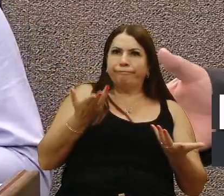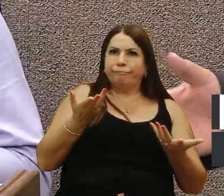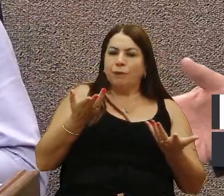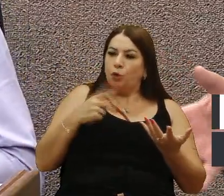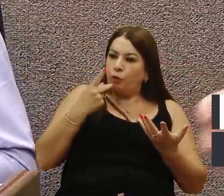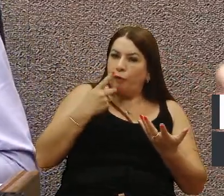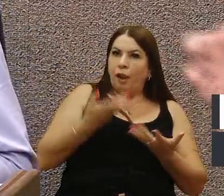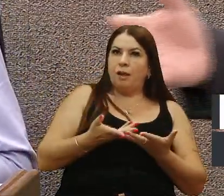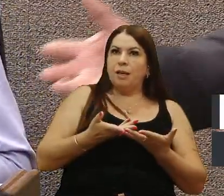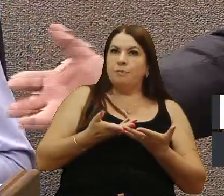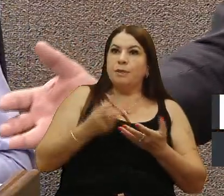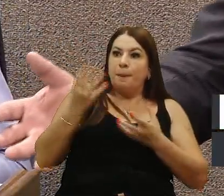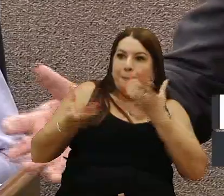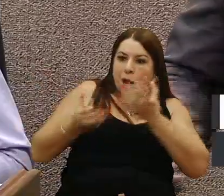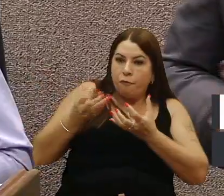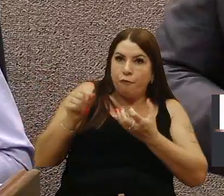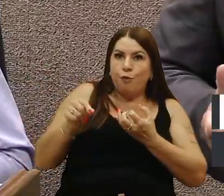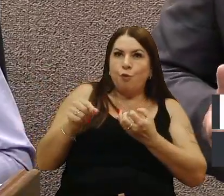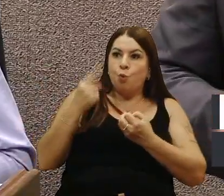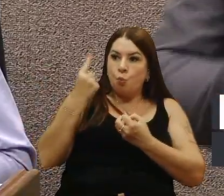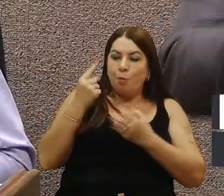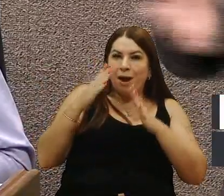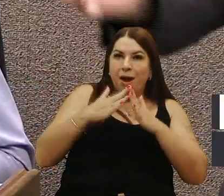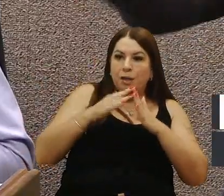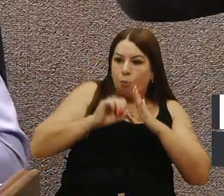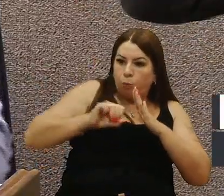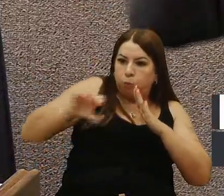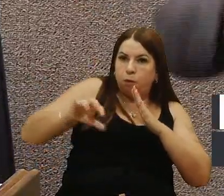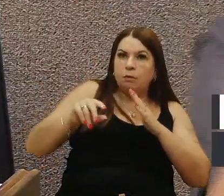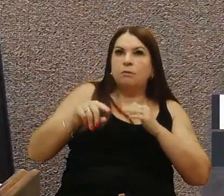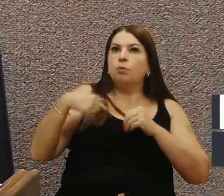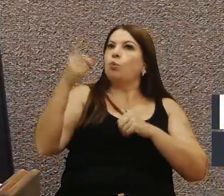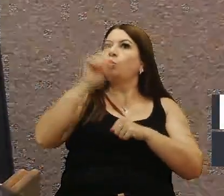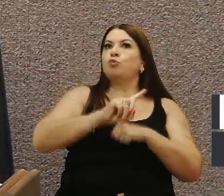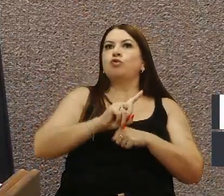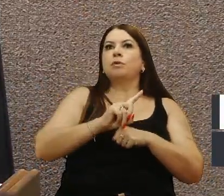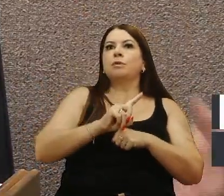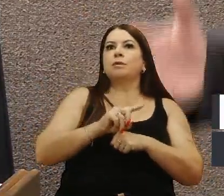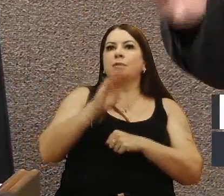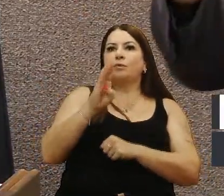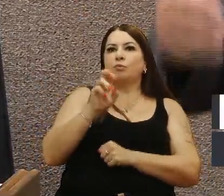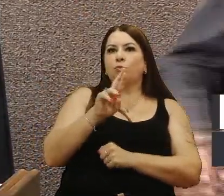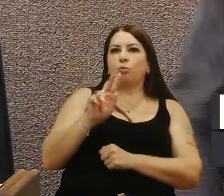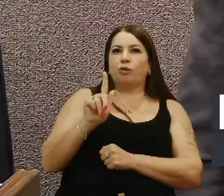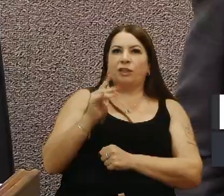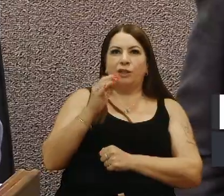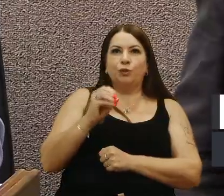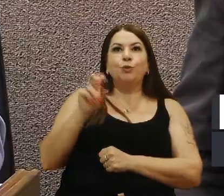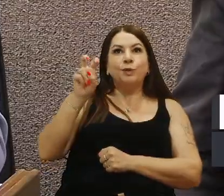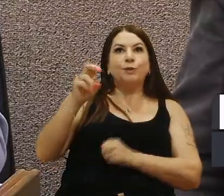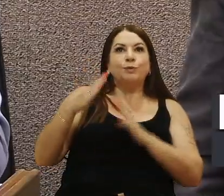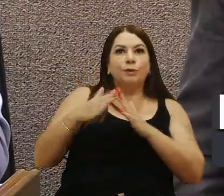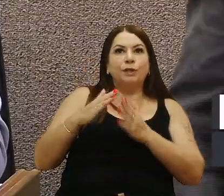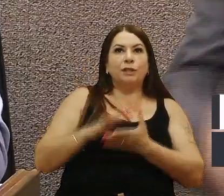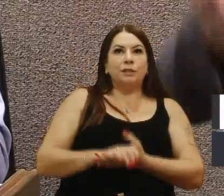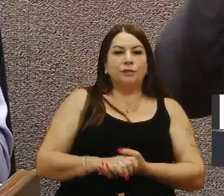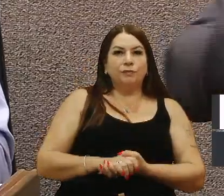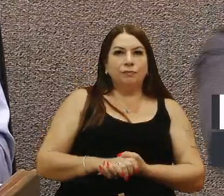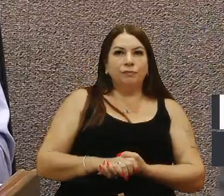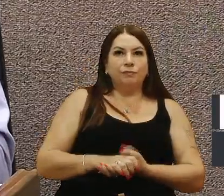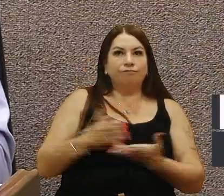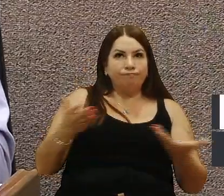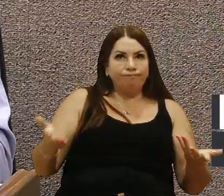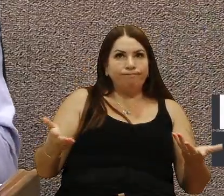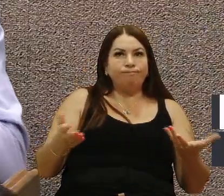Nós falamos, se pegar fogo em uma casa, pois aconteceu no outro dia no Burguinho, 5 casas. Nós